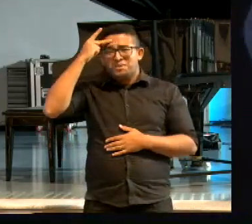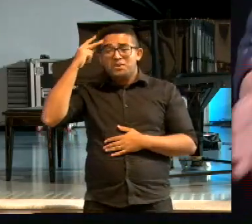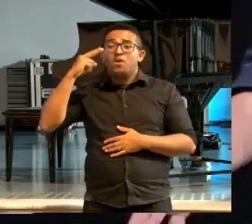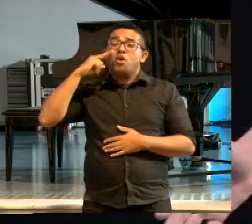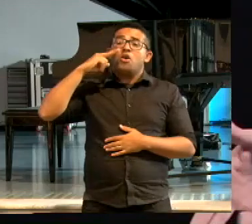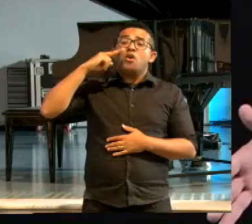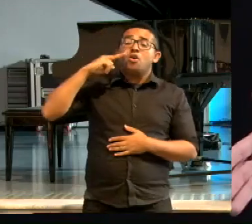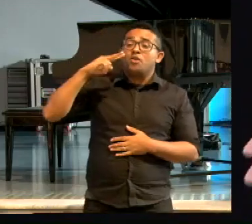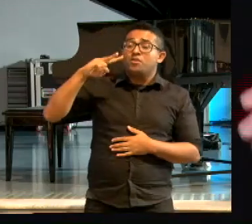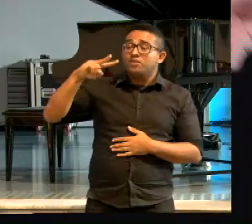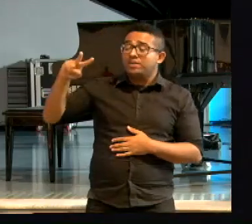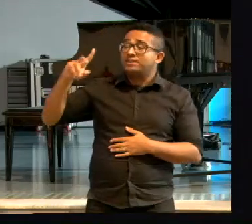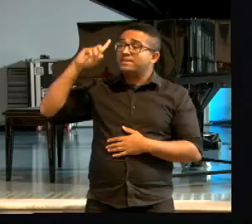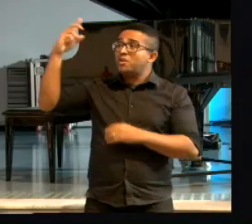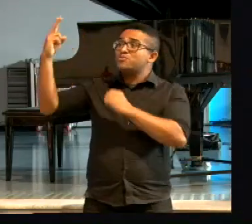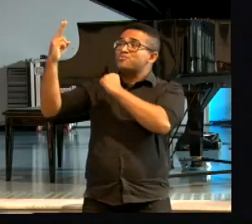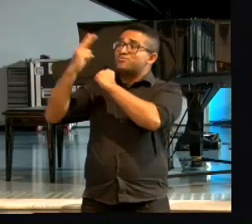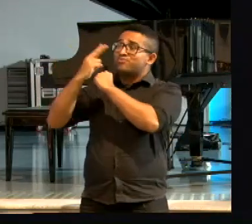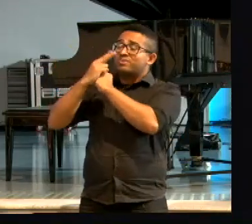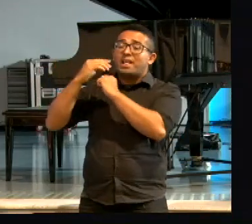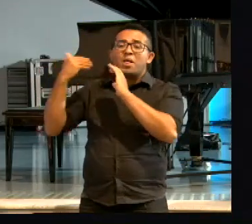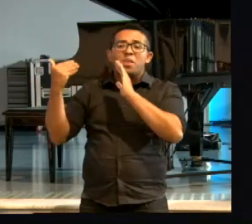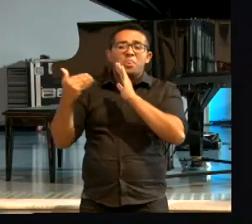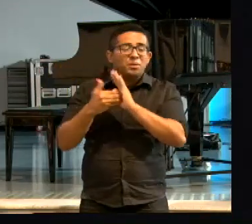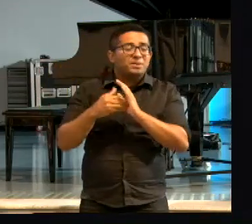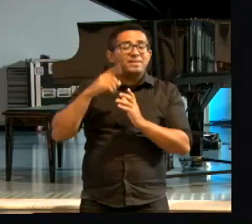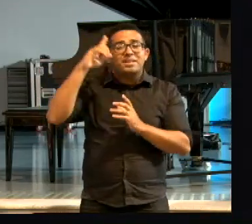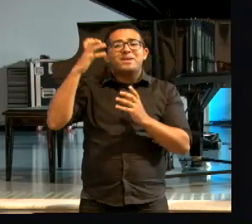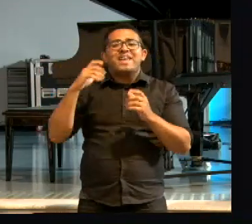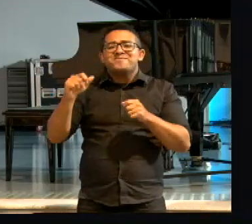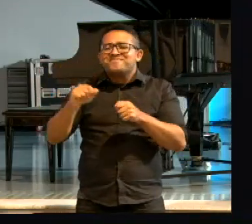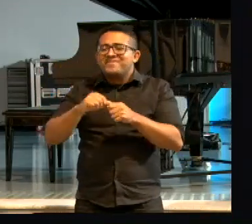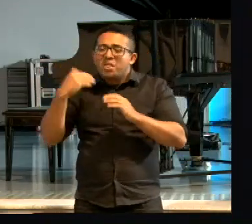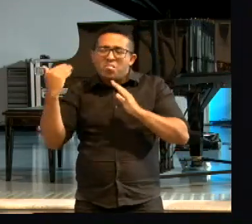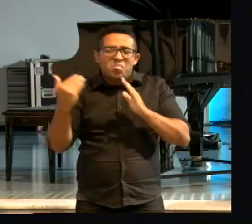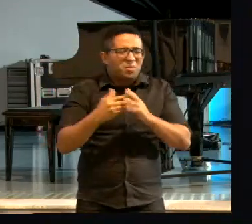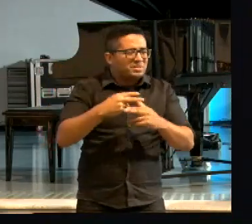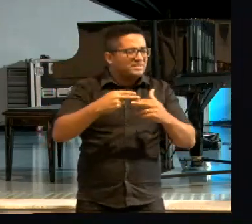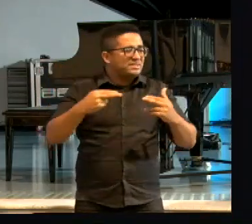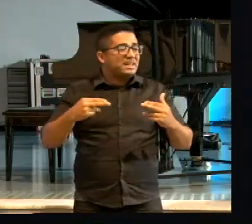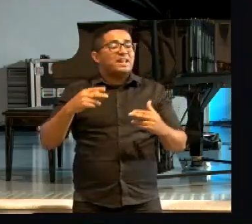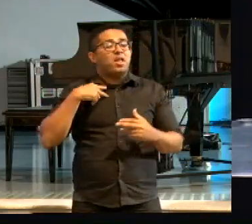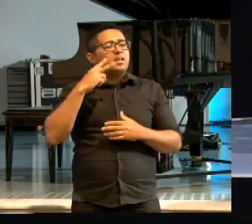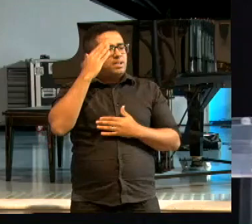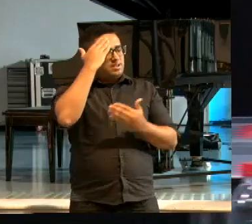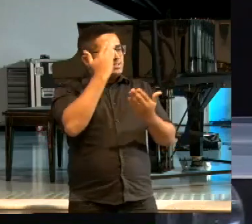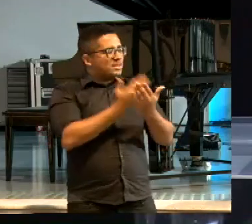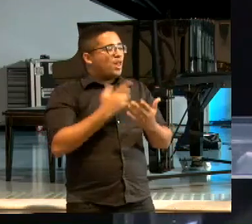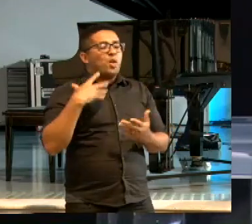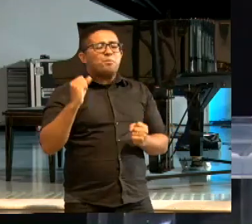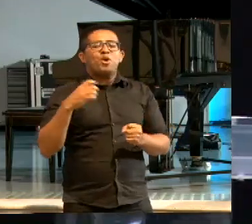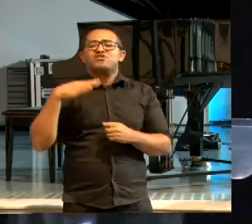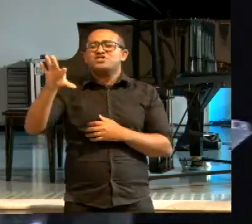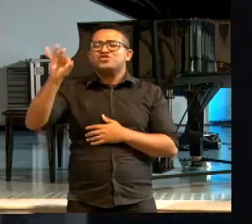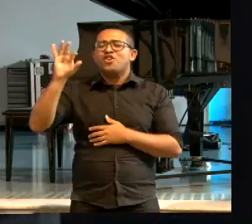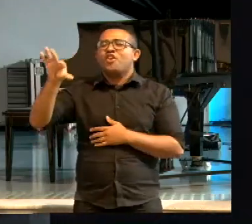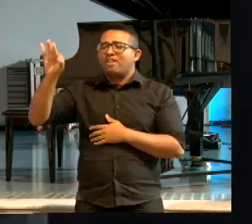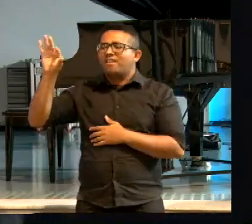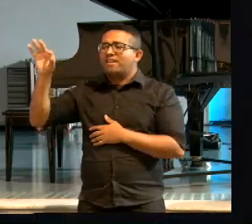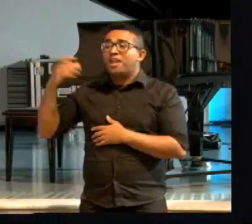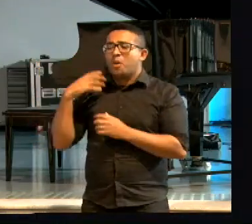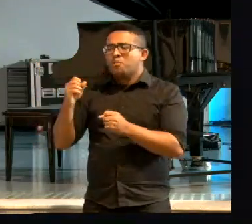provisão completa, onde Deus quer trabalhar todas as áreas, e nós estamos acreditando que a gente pode ser seletivo e que a gente